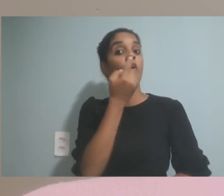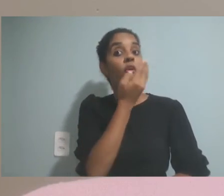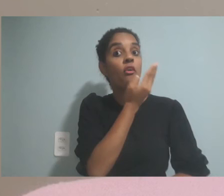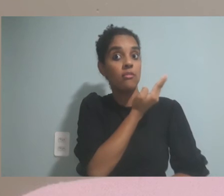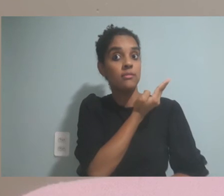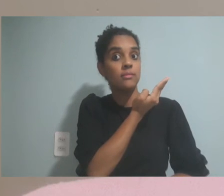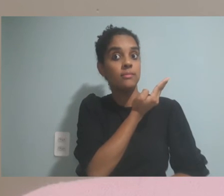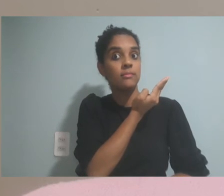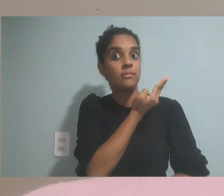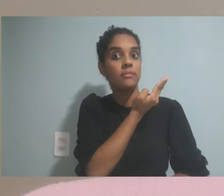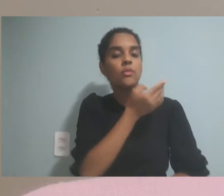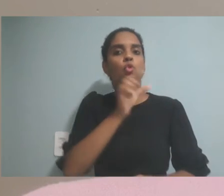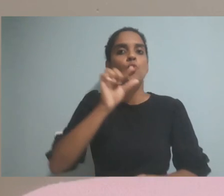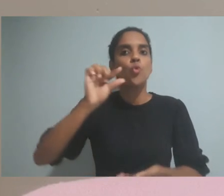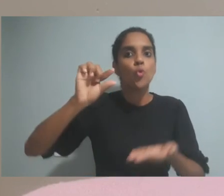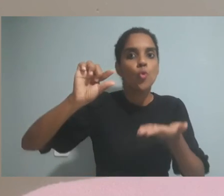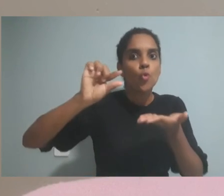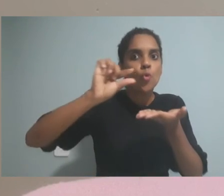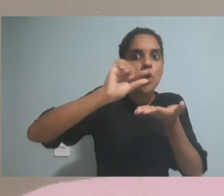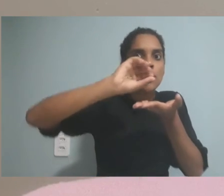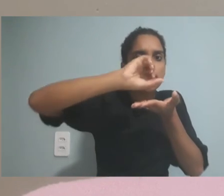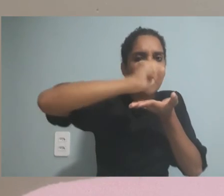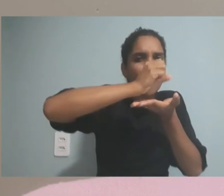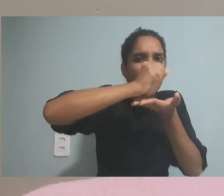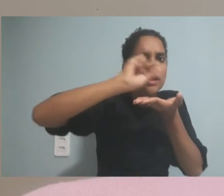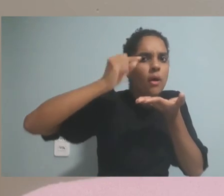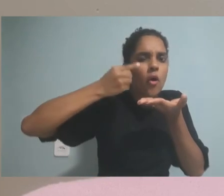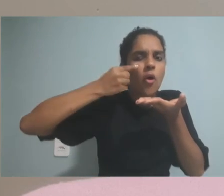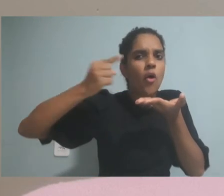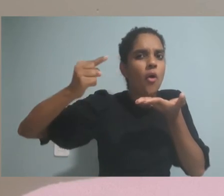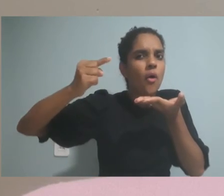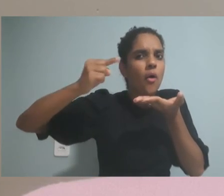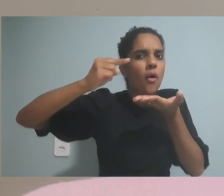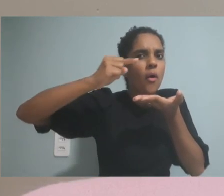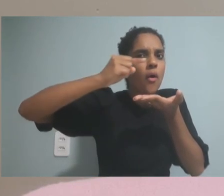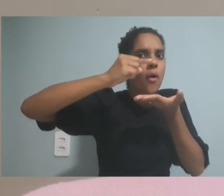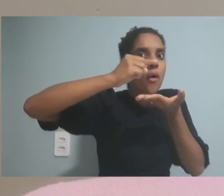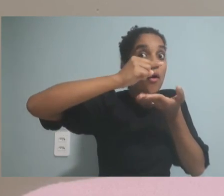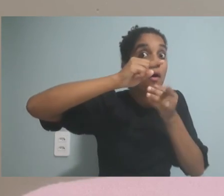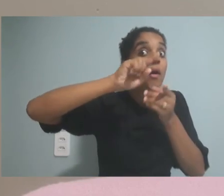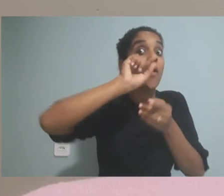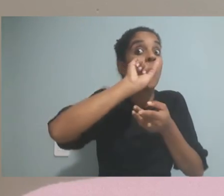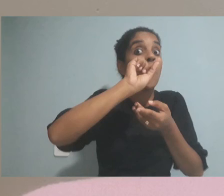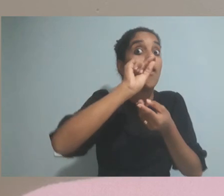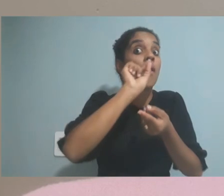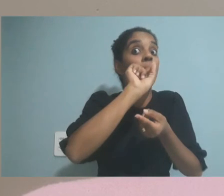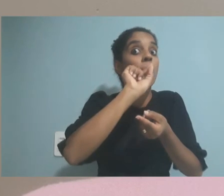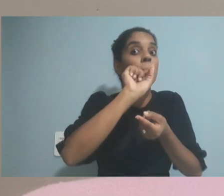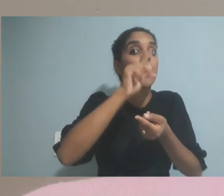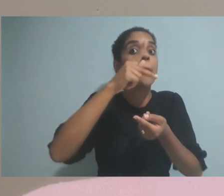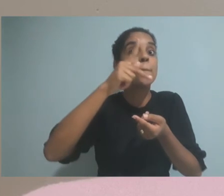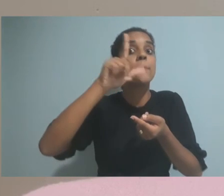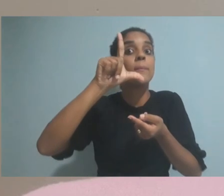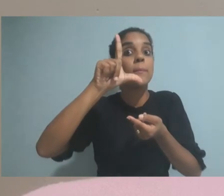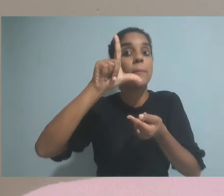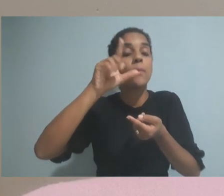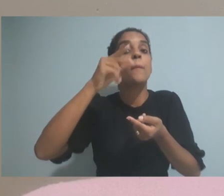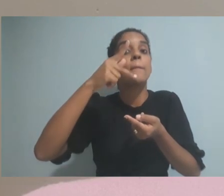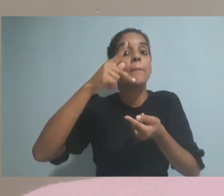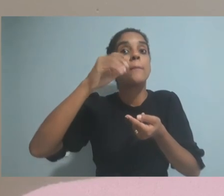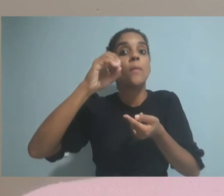Repetindo novamente o procedimento, ao aproximar o canudo da bolinha, as cargas se polarizam